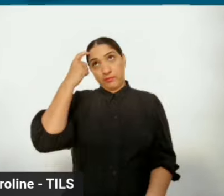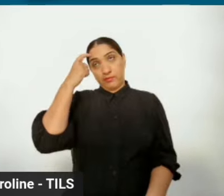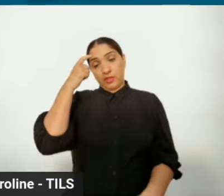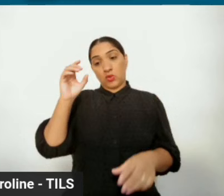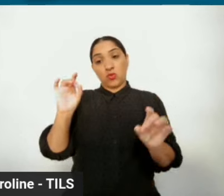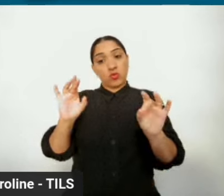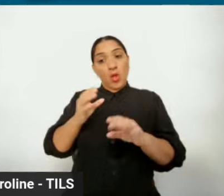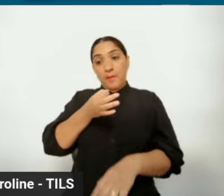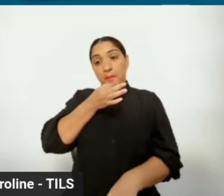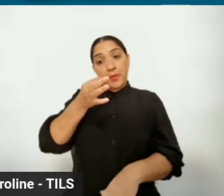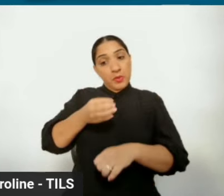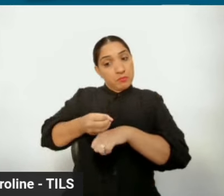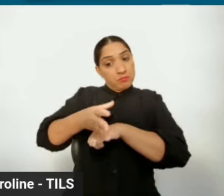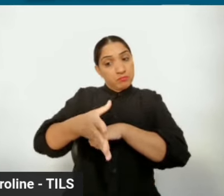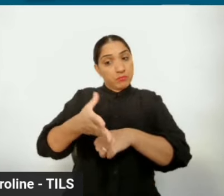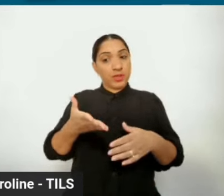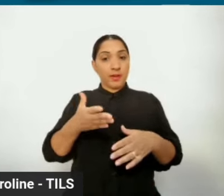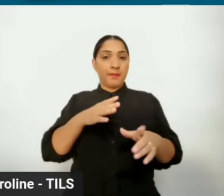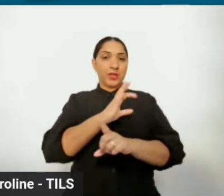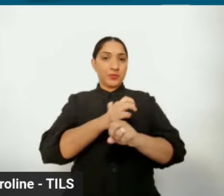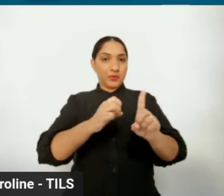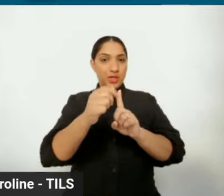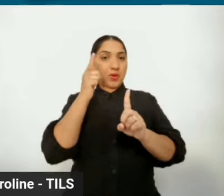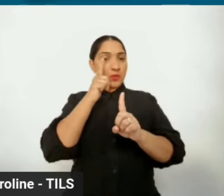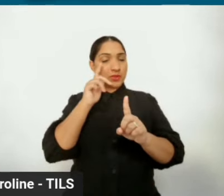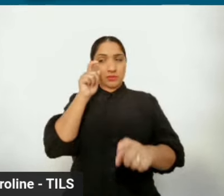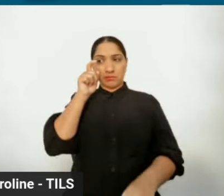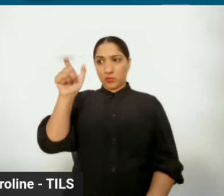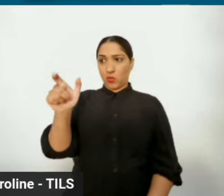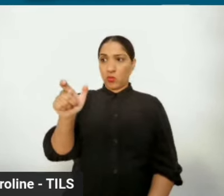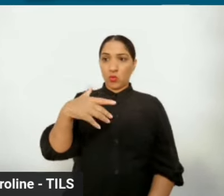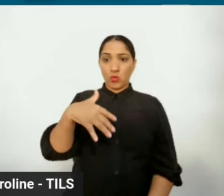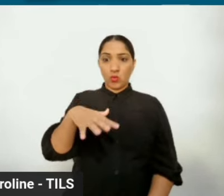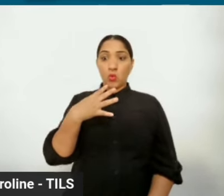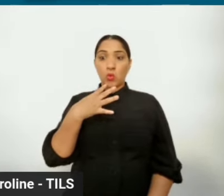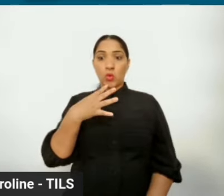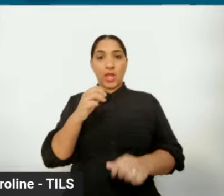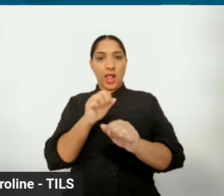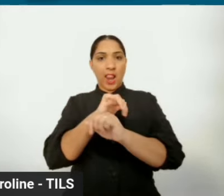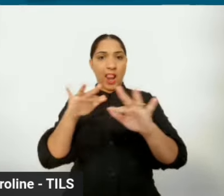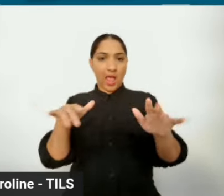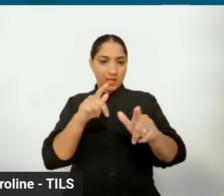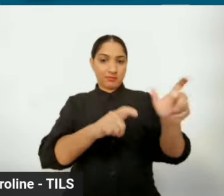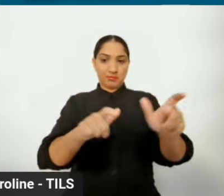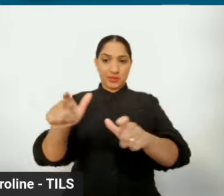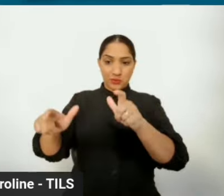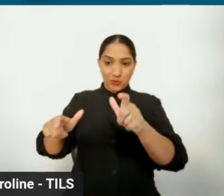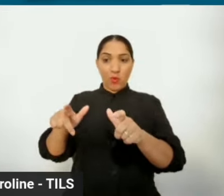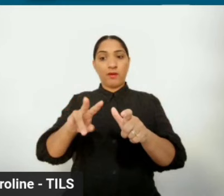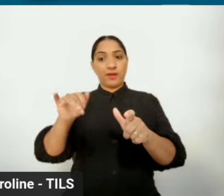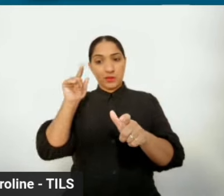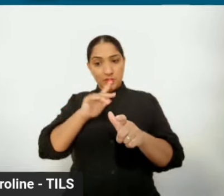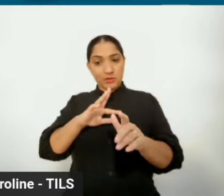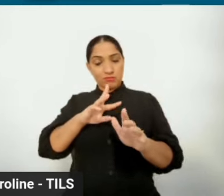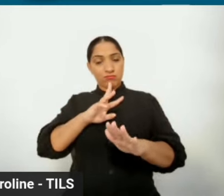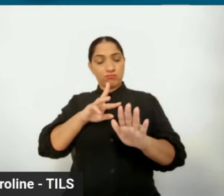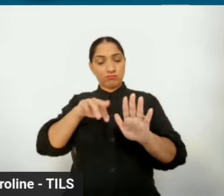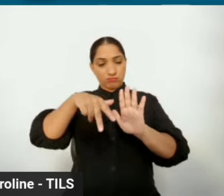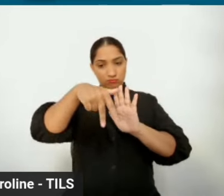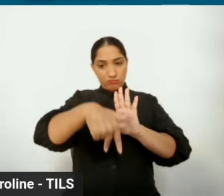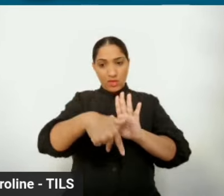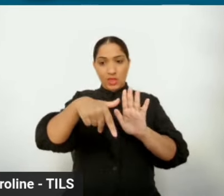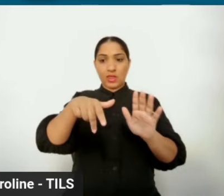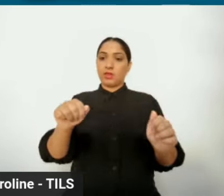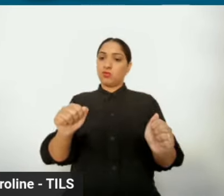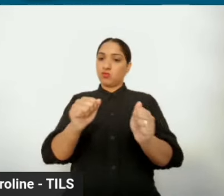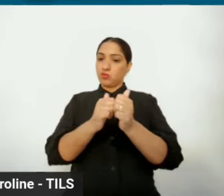sugestão, para que a sociedade tome conhecimento desses candidatos e candidatas com deficiência e os próprios candidatos